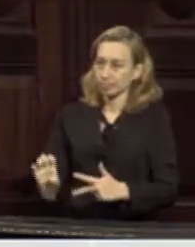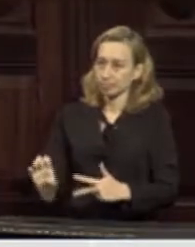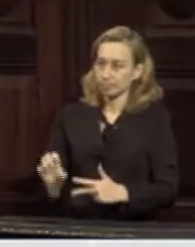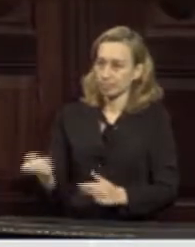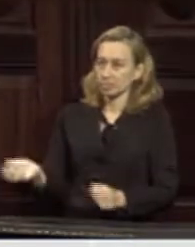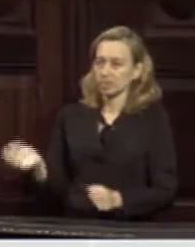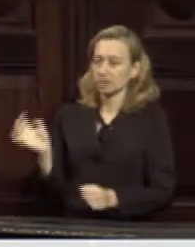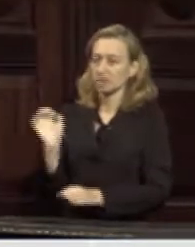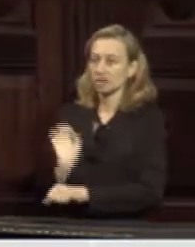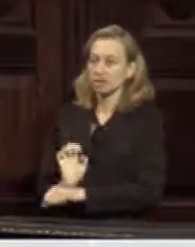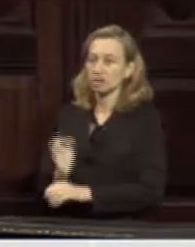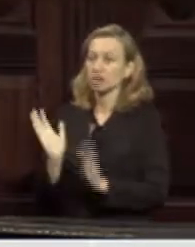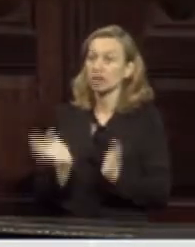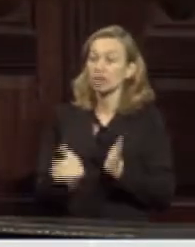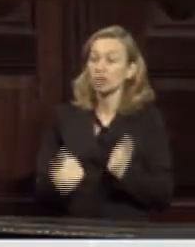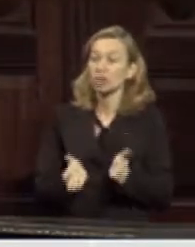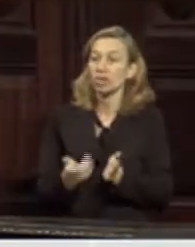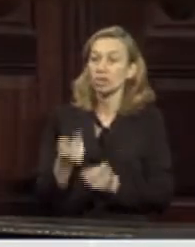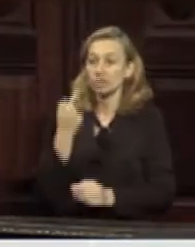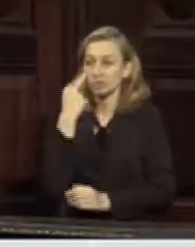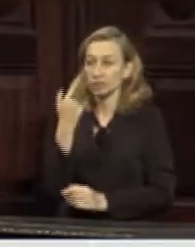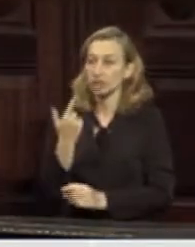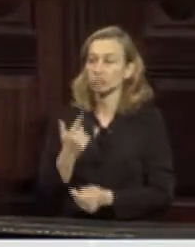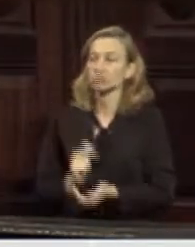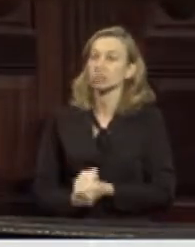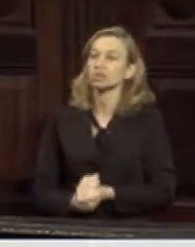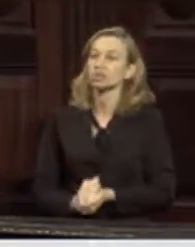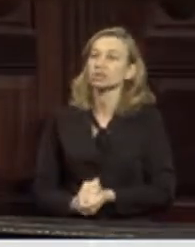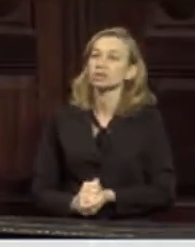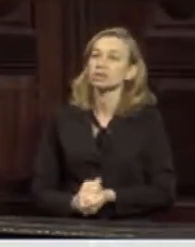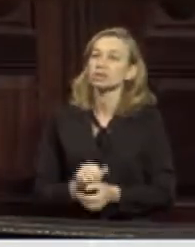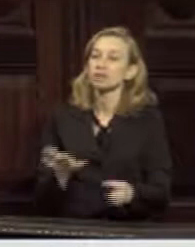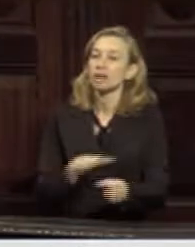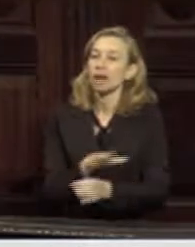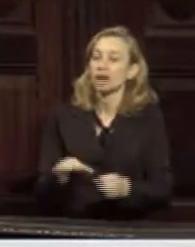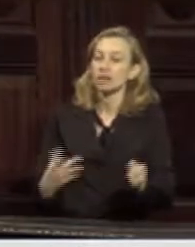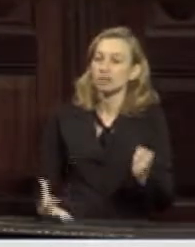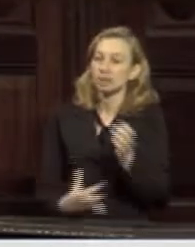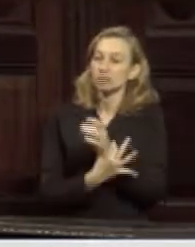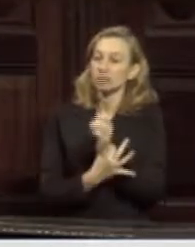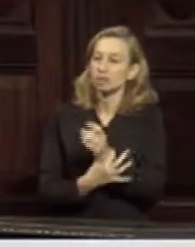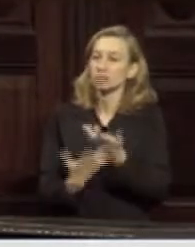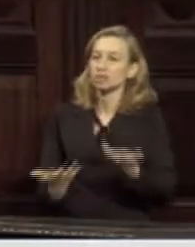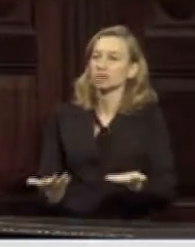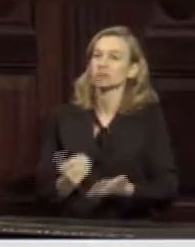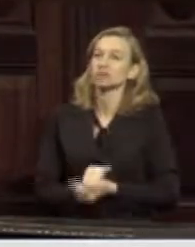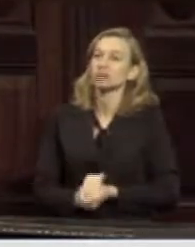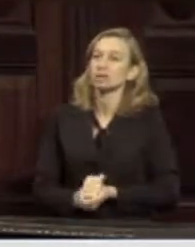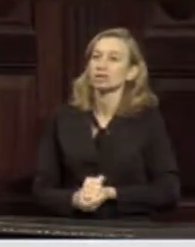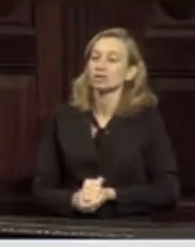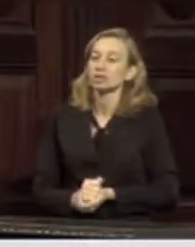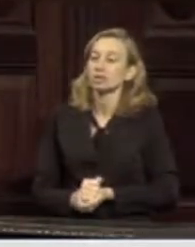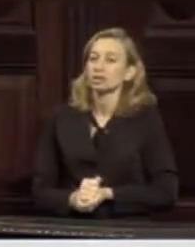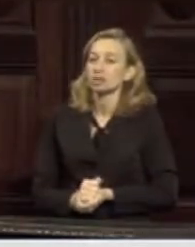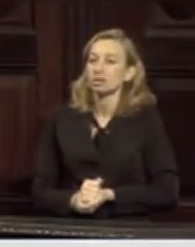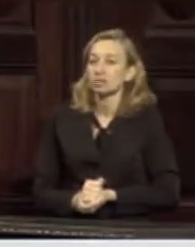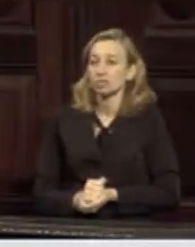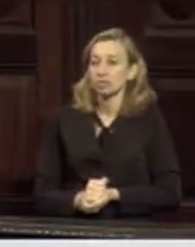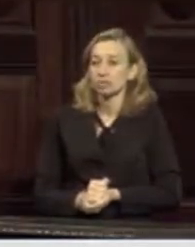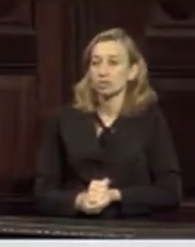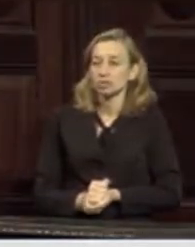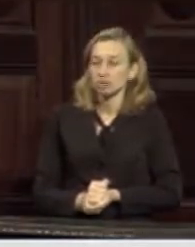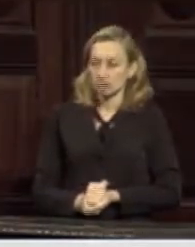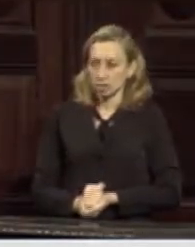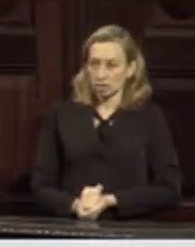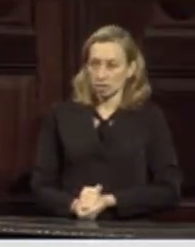nos encontramos sob intervenção federal na área de segurança. Uma medida, na minha visão, necessária pela